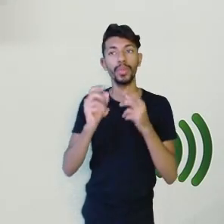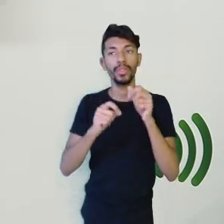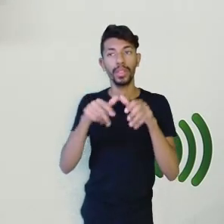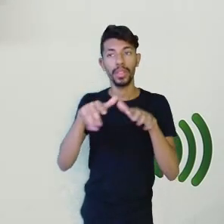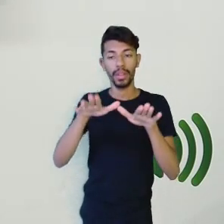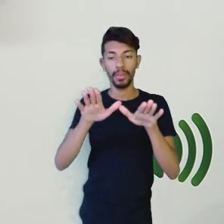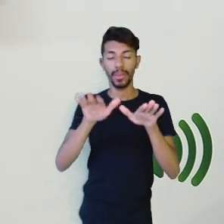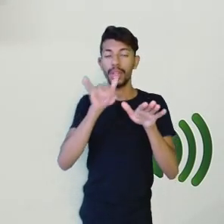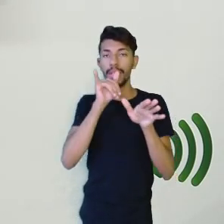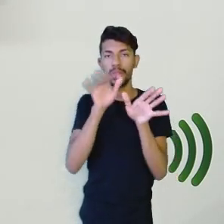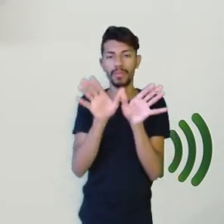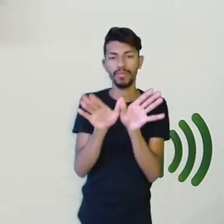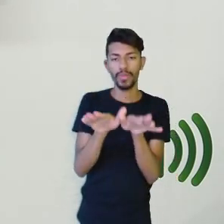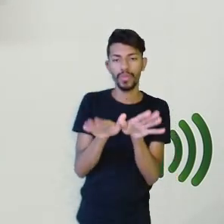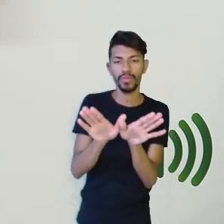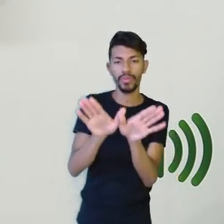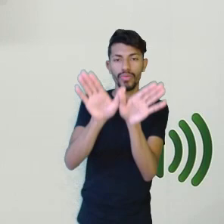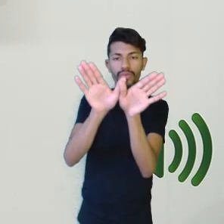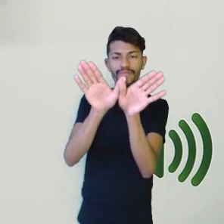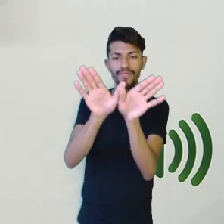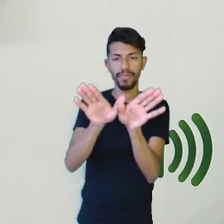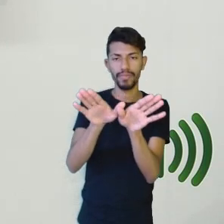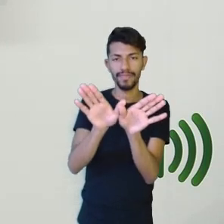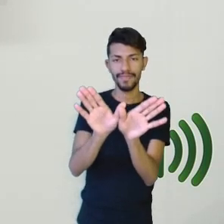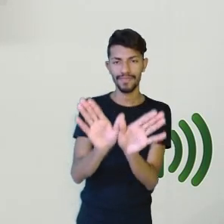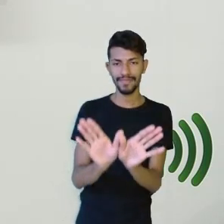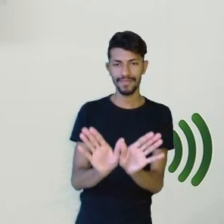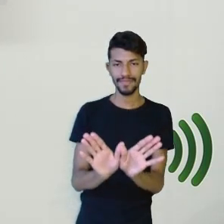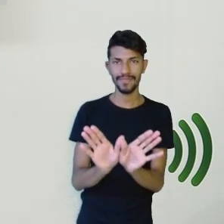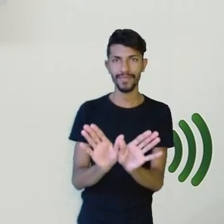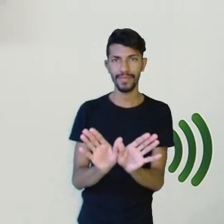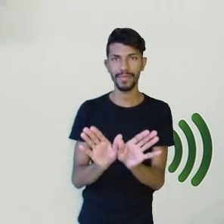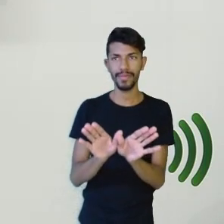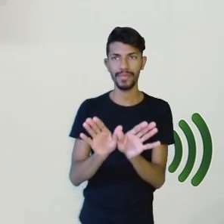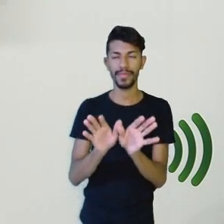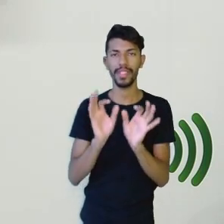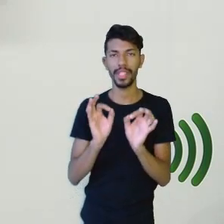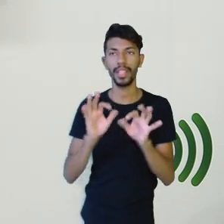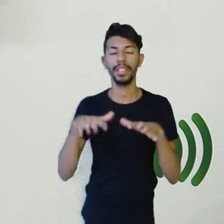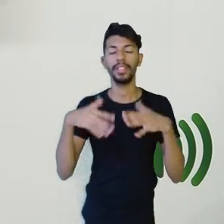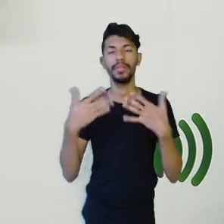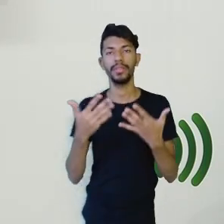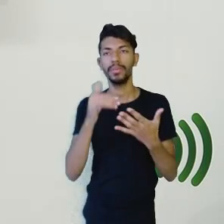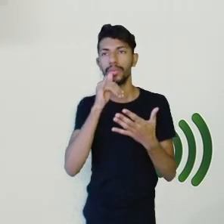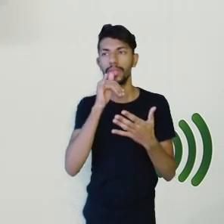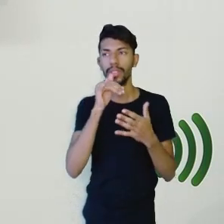ela leva a cauda um pouco para frente. Então, as